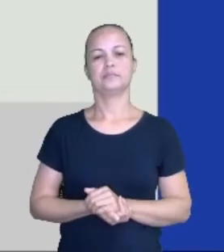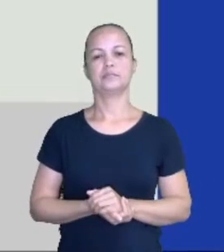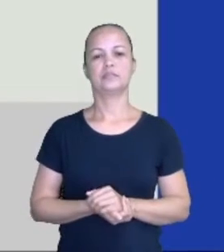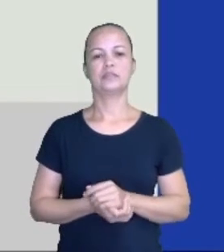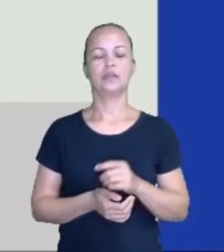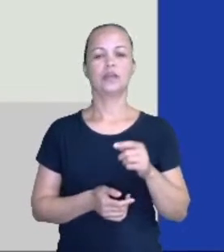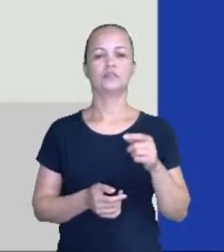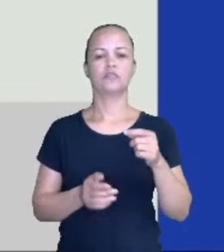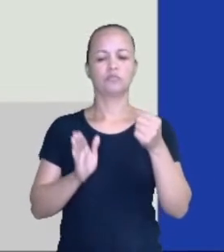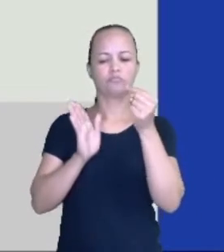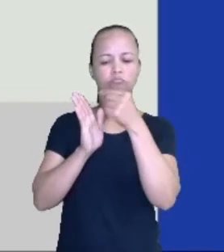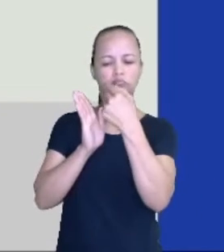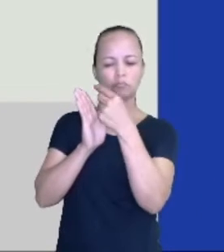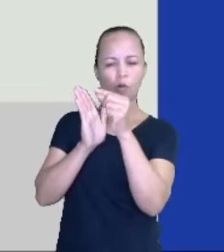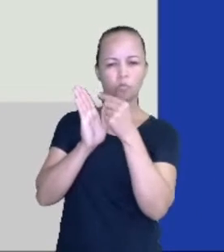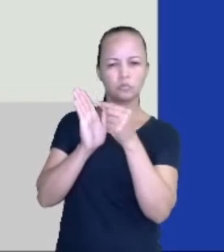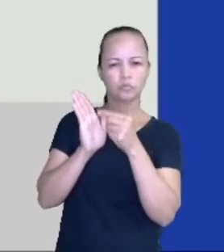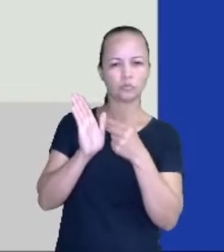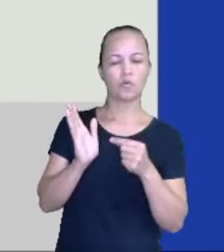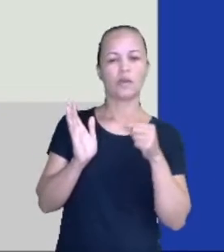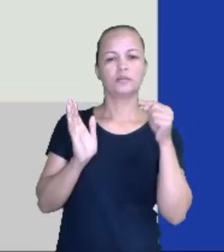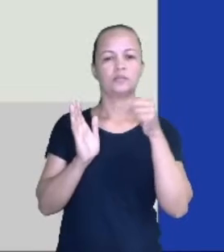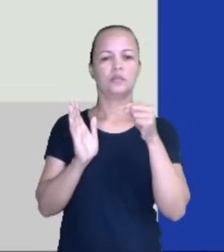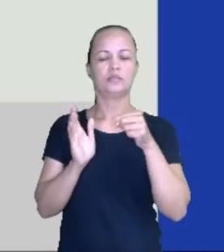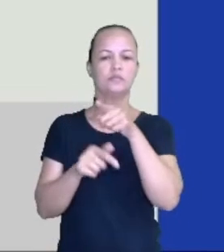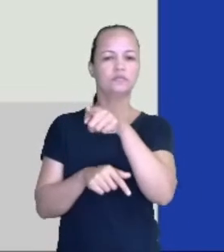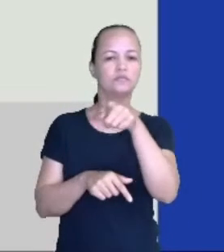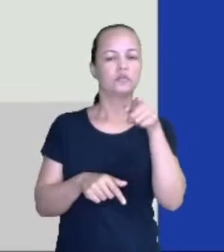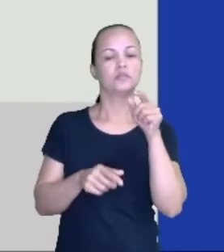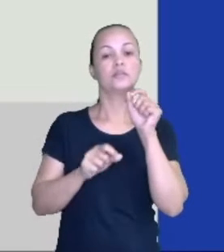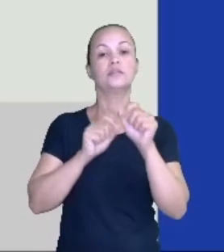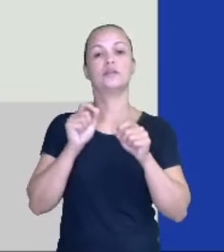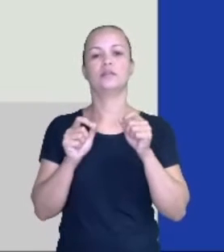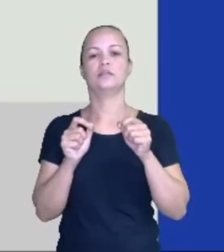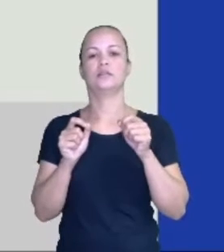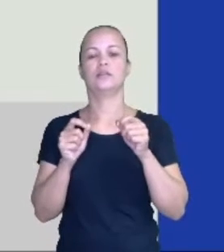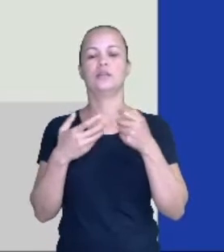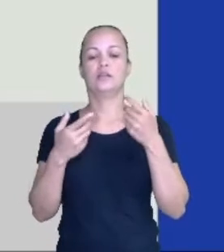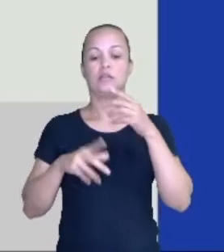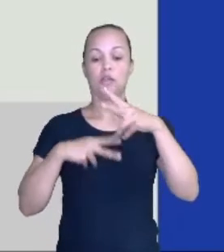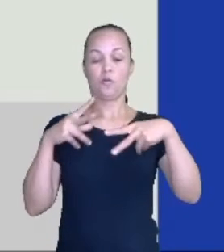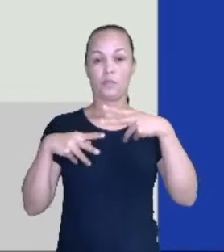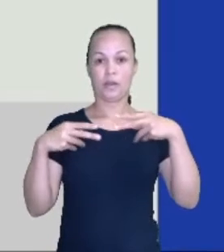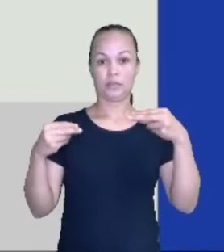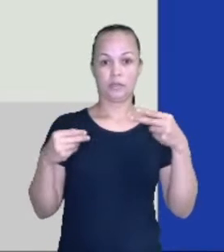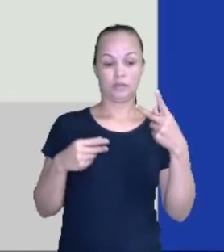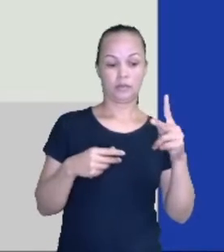vocês, de forma que esse presente vá para o